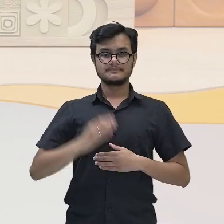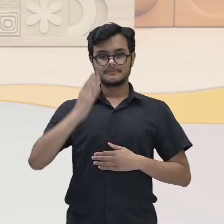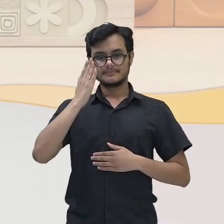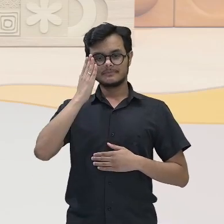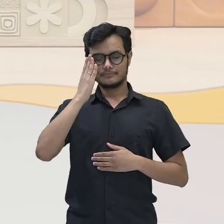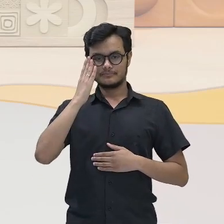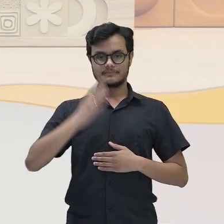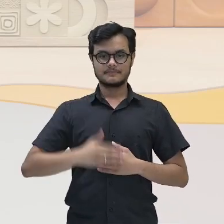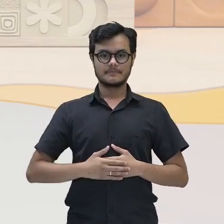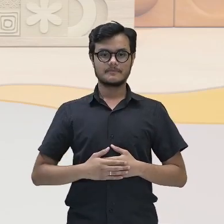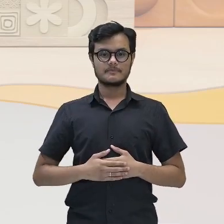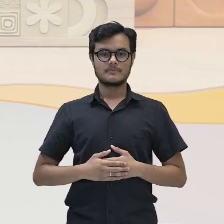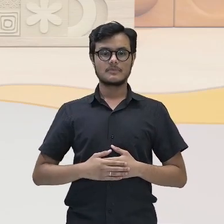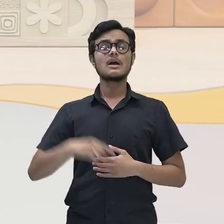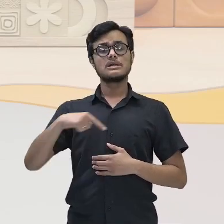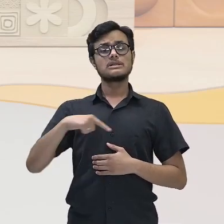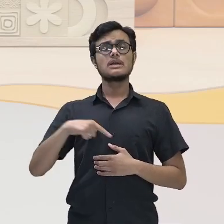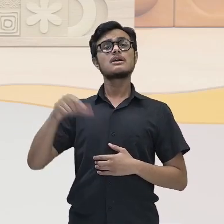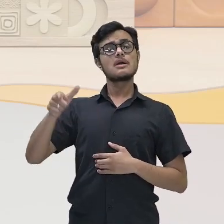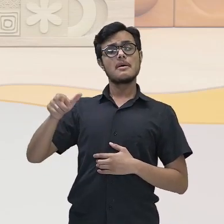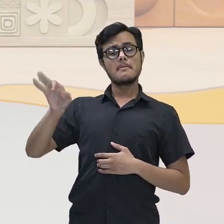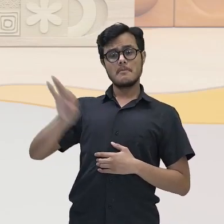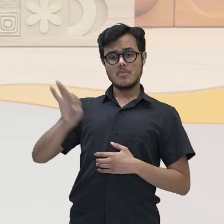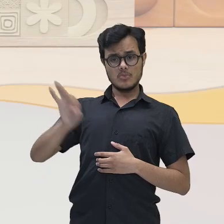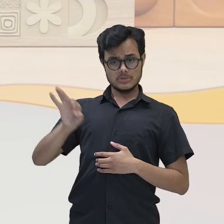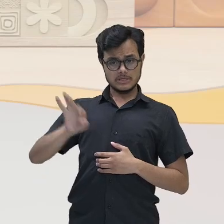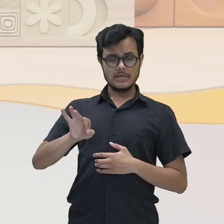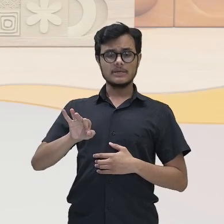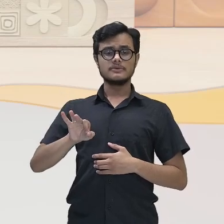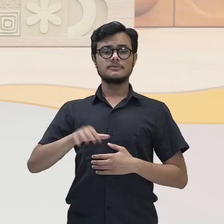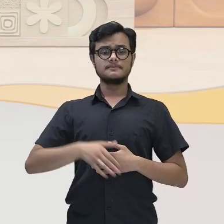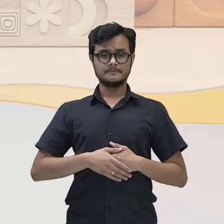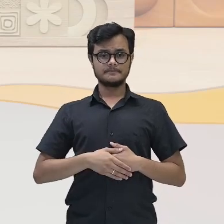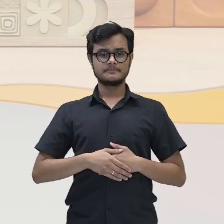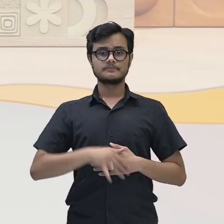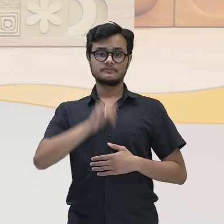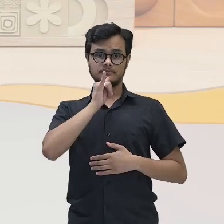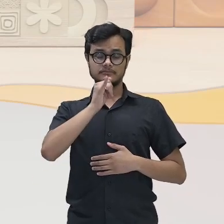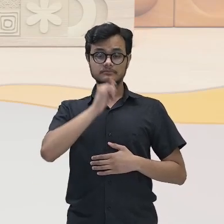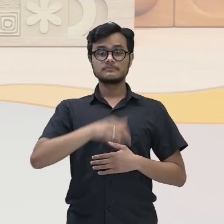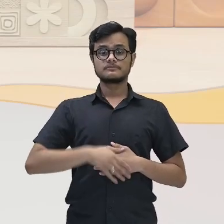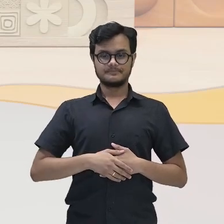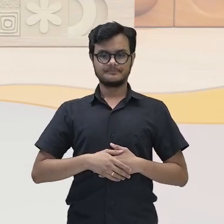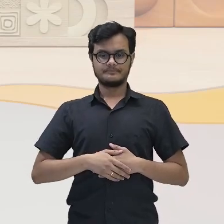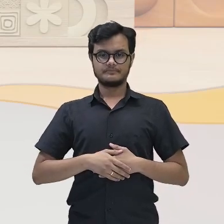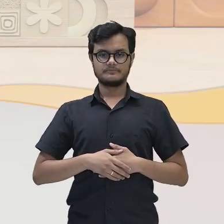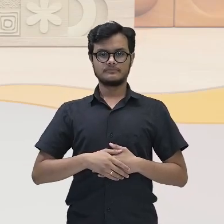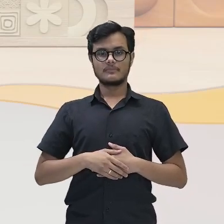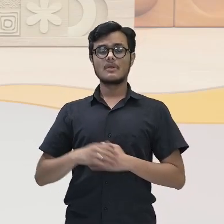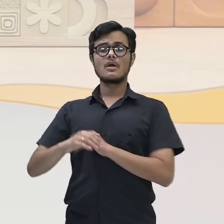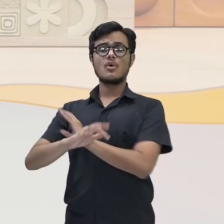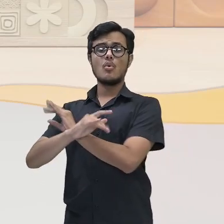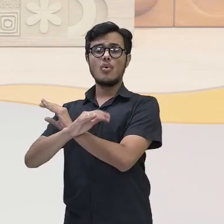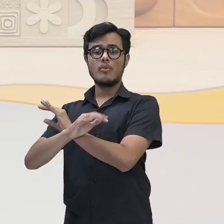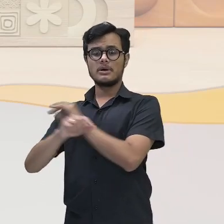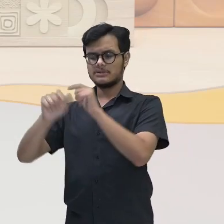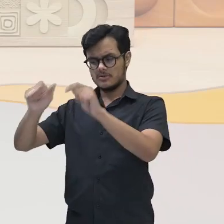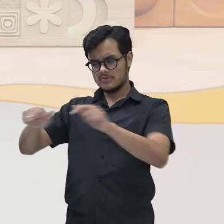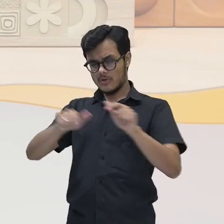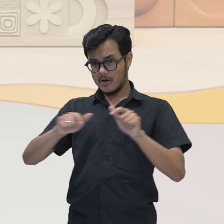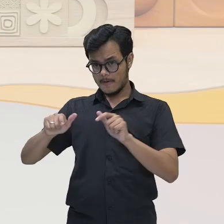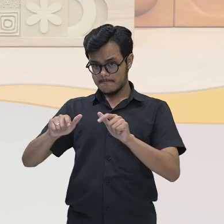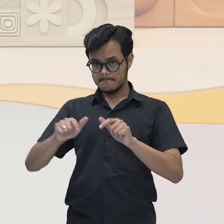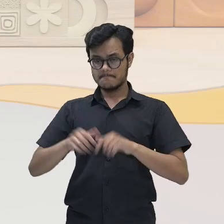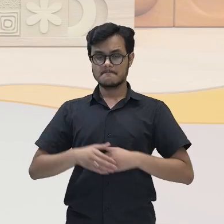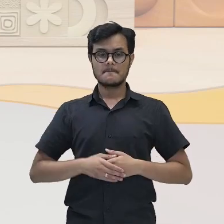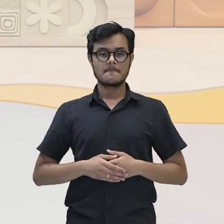a porcentagem da população que vive em área urbana por região, a gente vai observar. Mas inicialmente